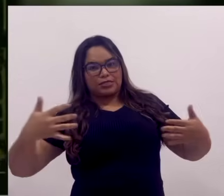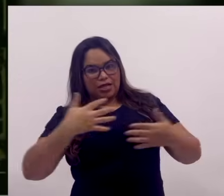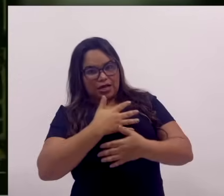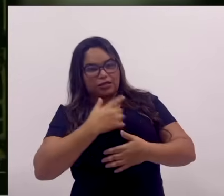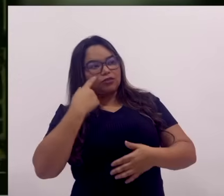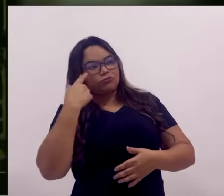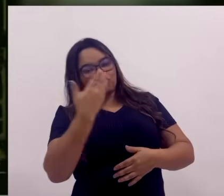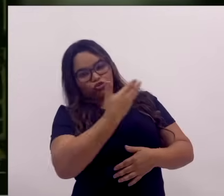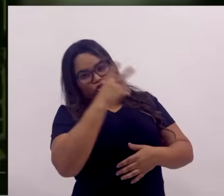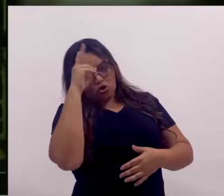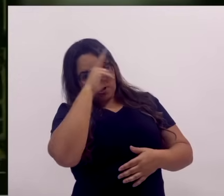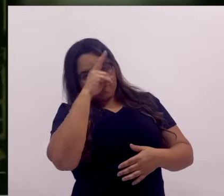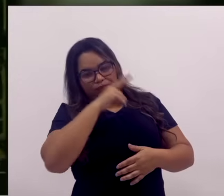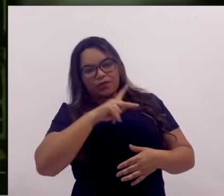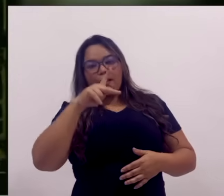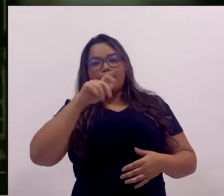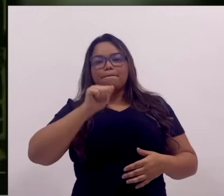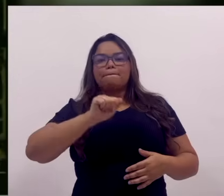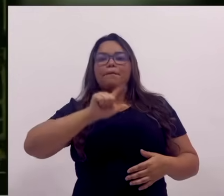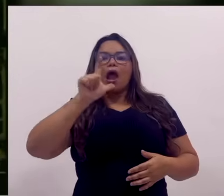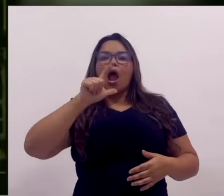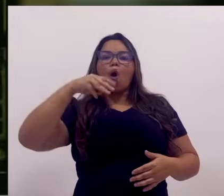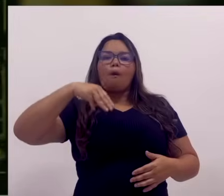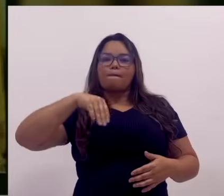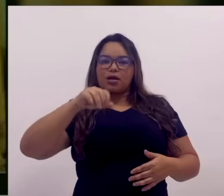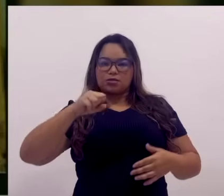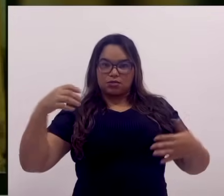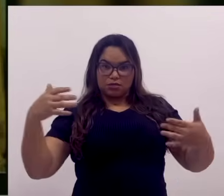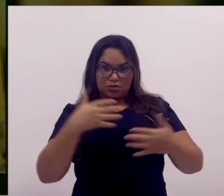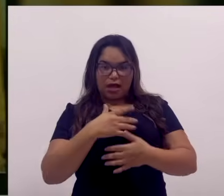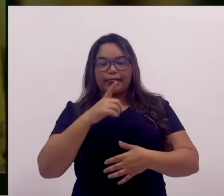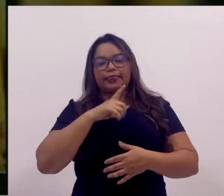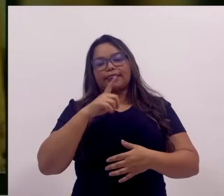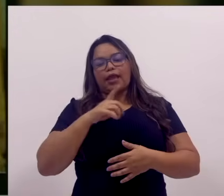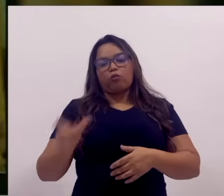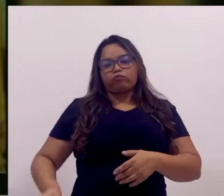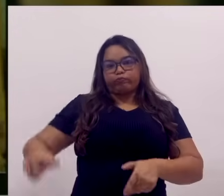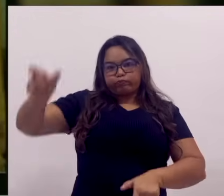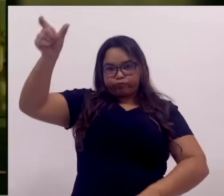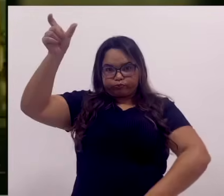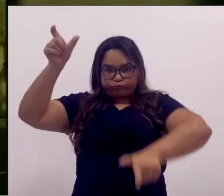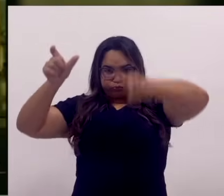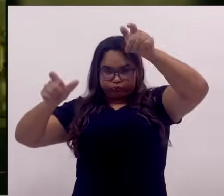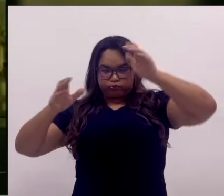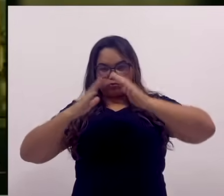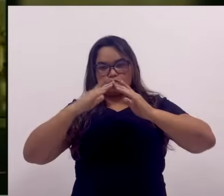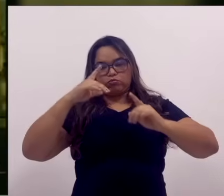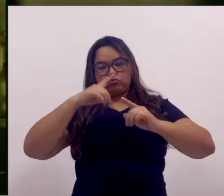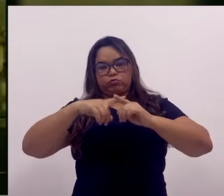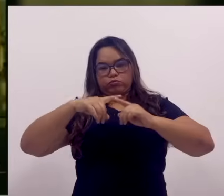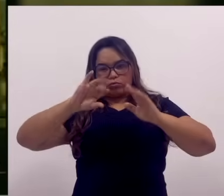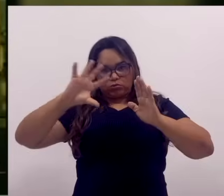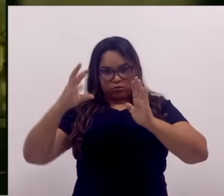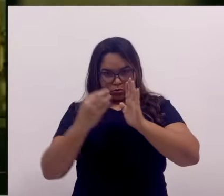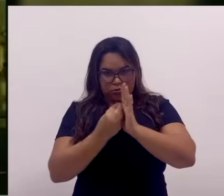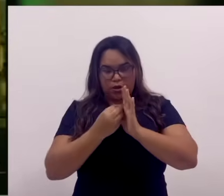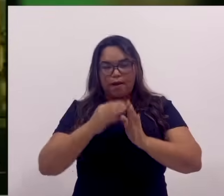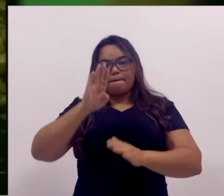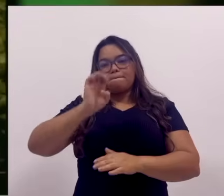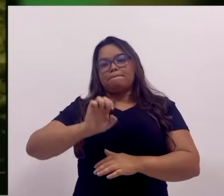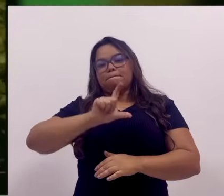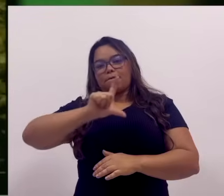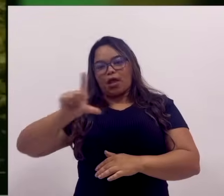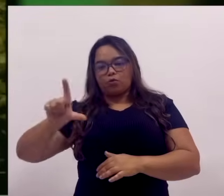E aqui estão as pilastras do templo de Bel, ao fundo, e esses grandiosos arcos. E enquanto